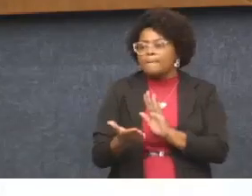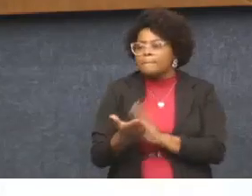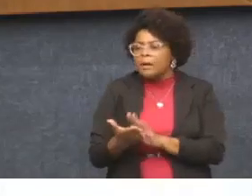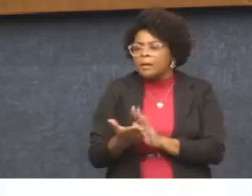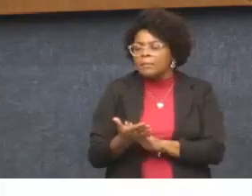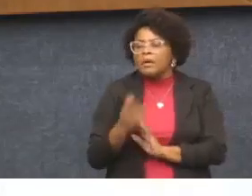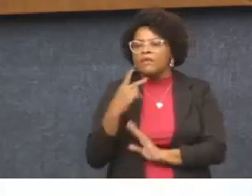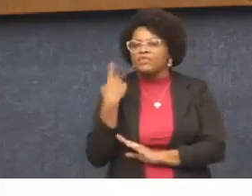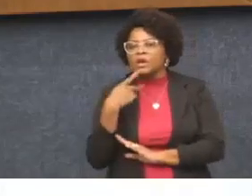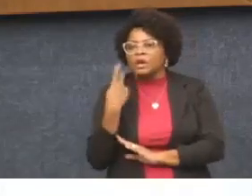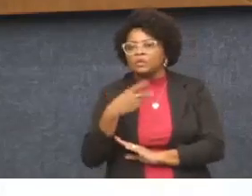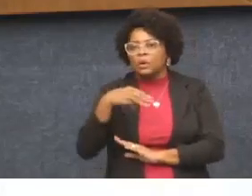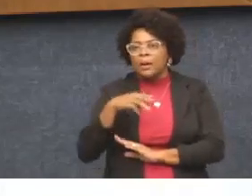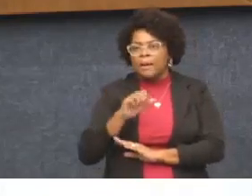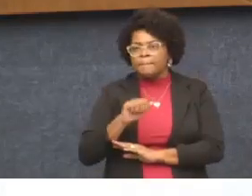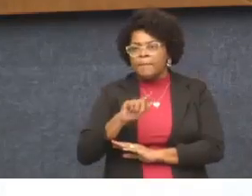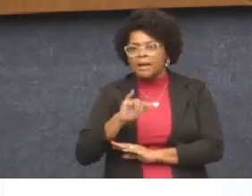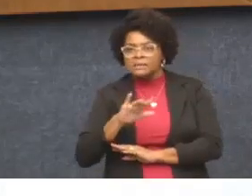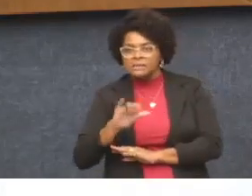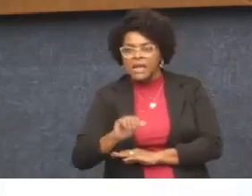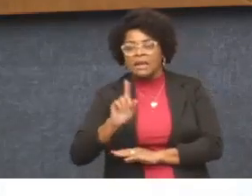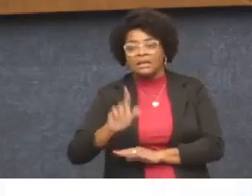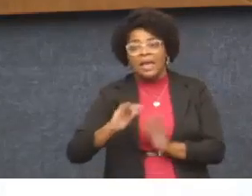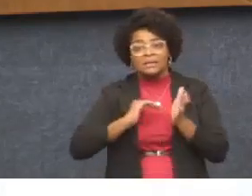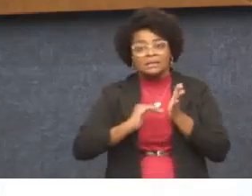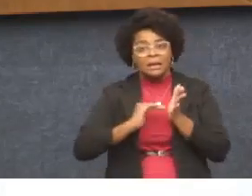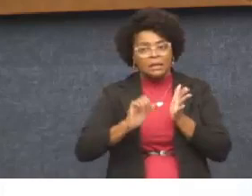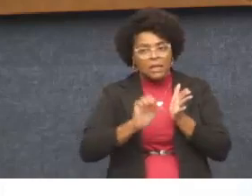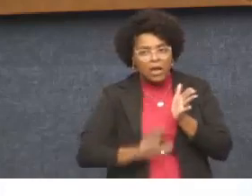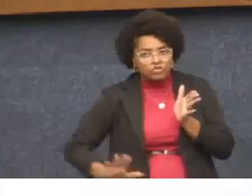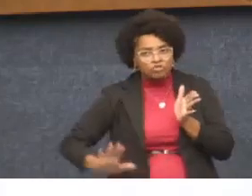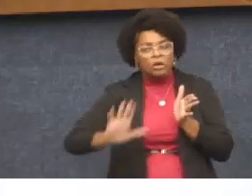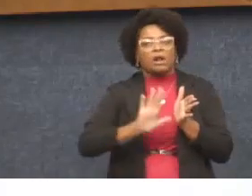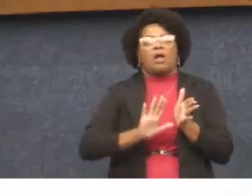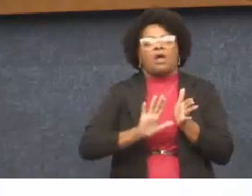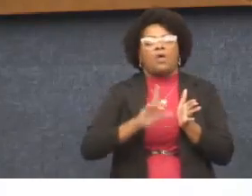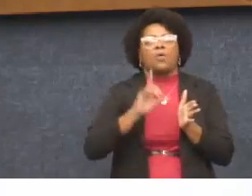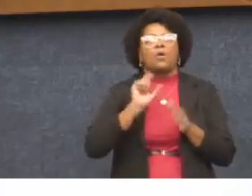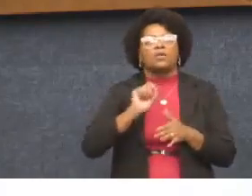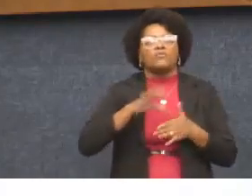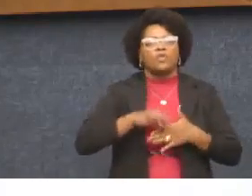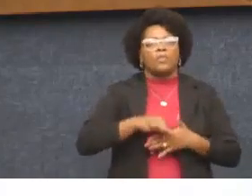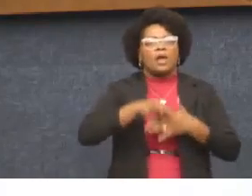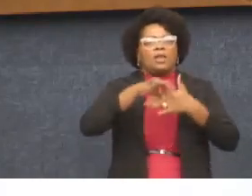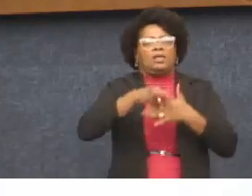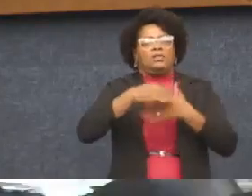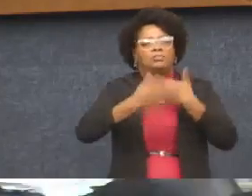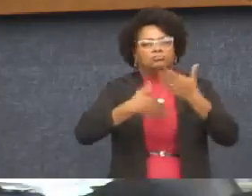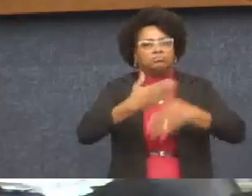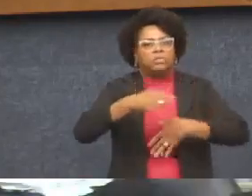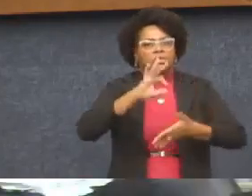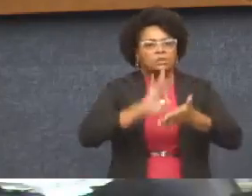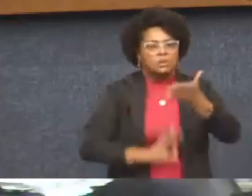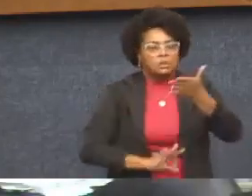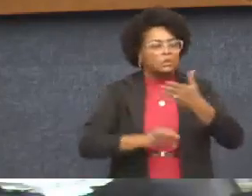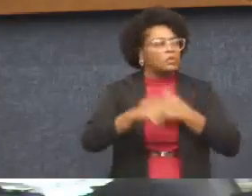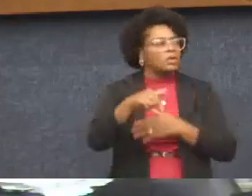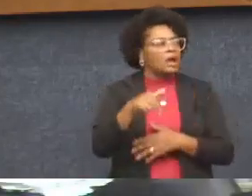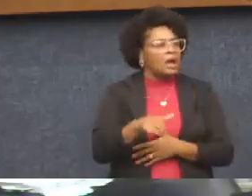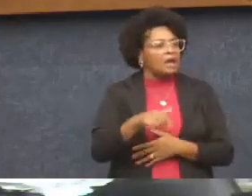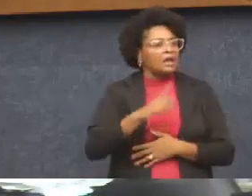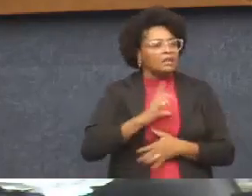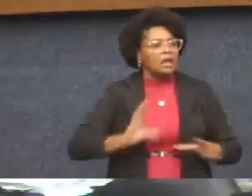Marcela Tropia, minha nossa secretária-geral, que conduziu e liderou esse processo de assinaturas para que a gente tenha a Câmara com essas